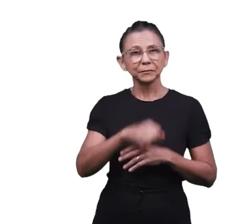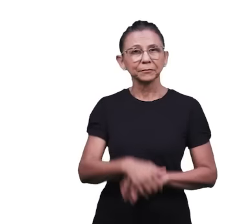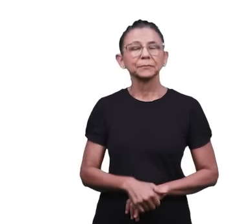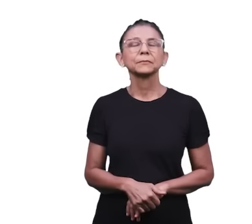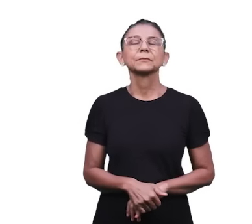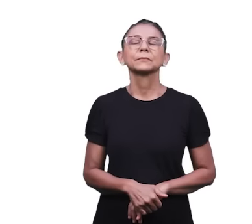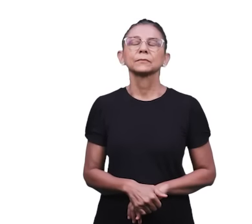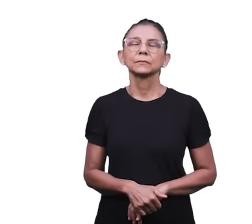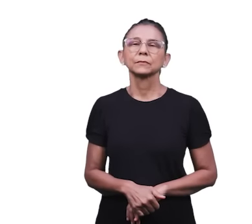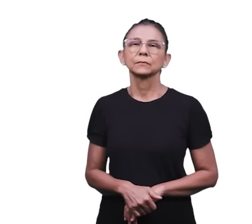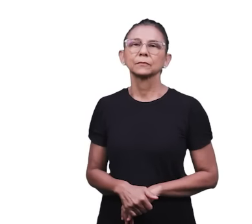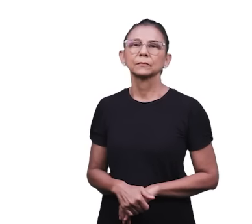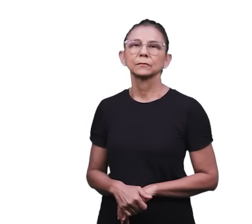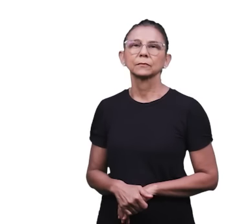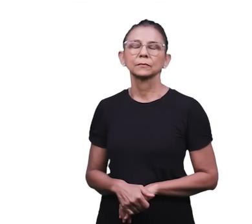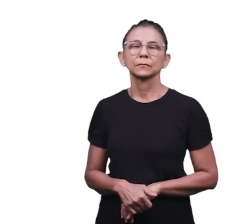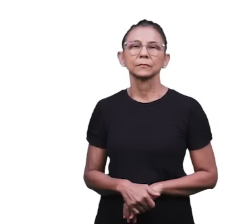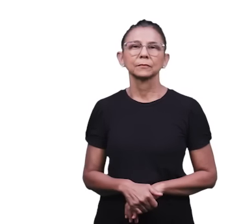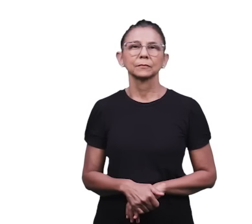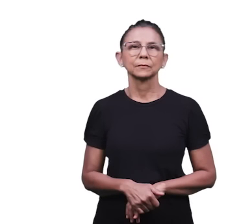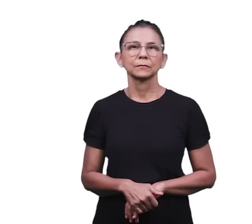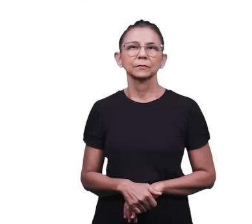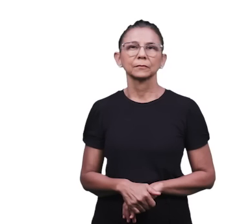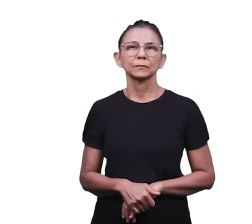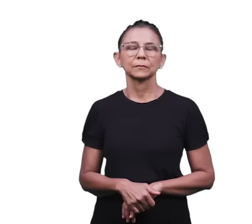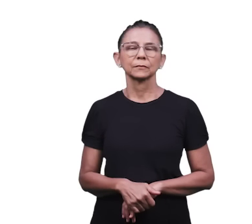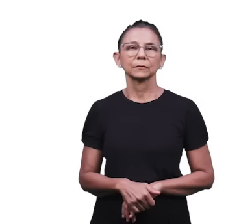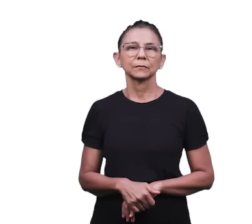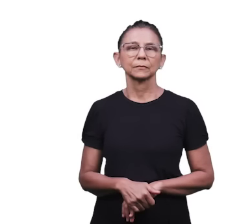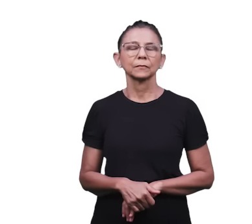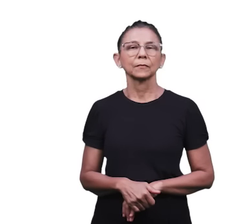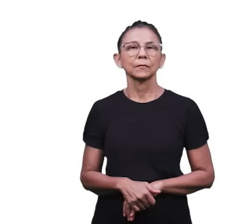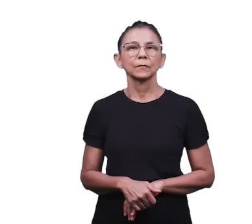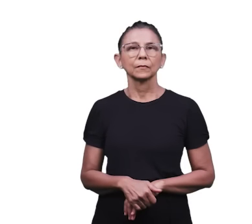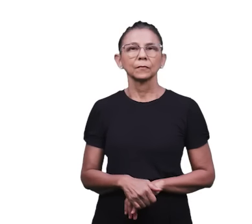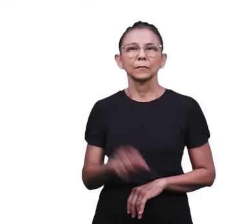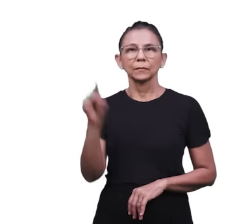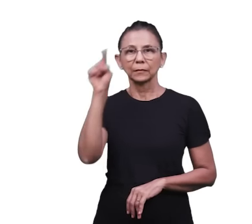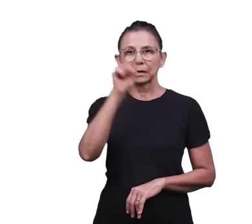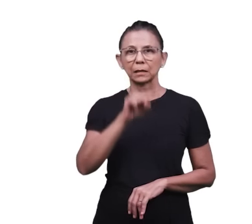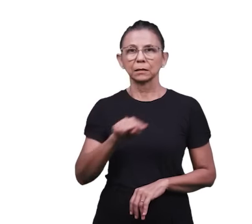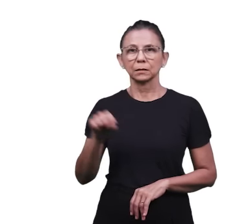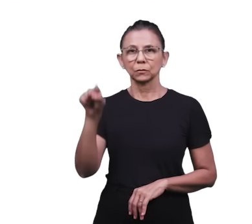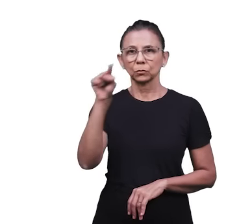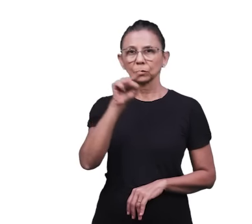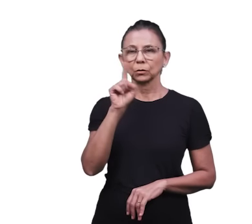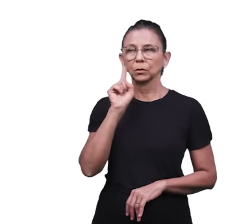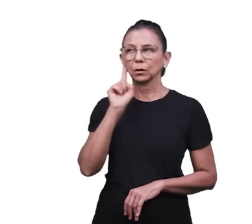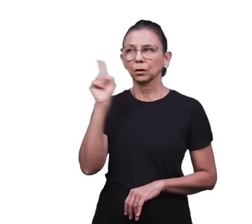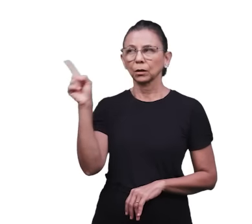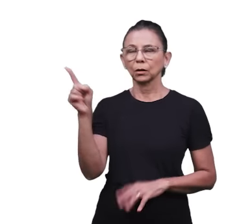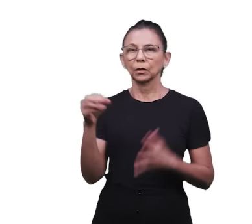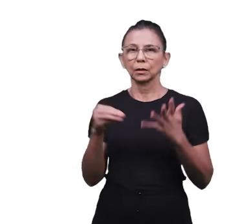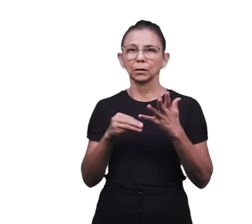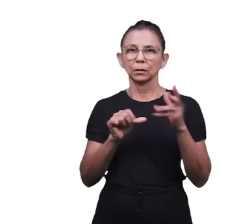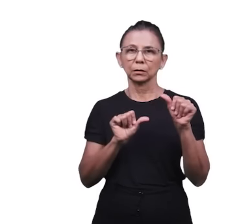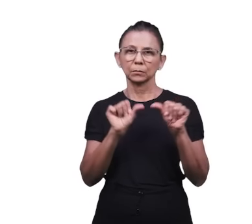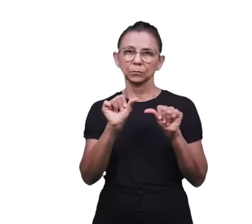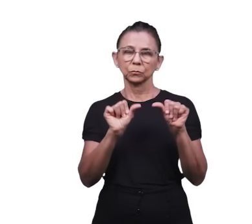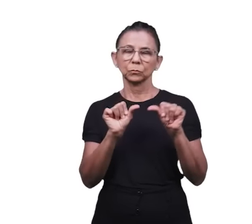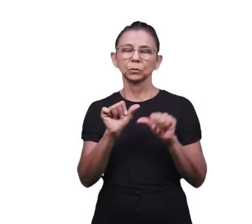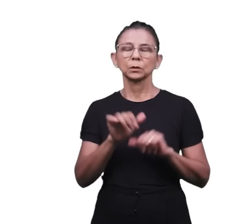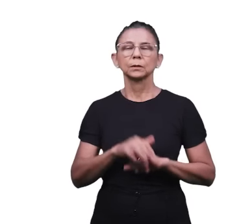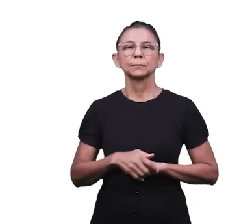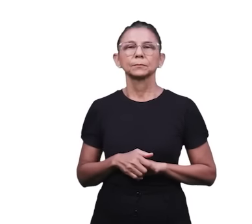rapidinho só lá a tia circulou as notas que são alteradas